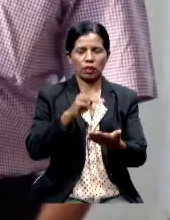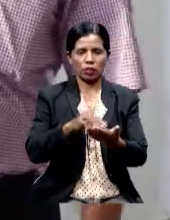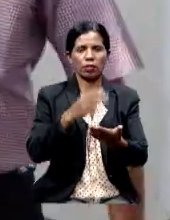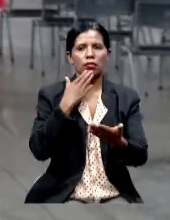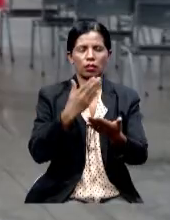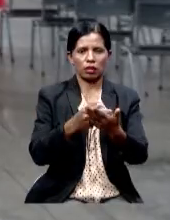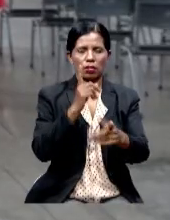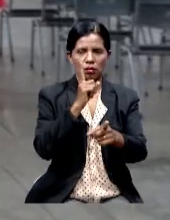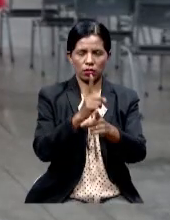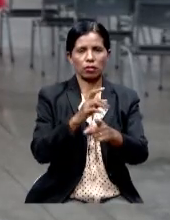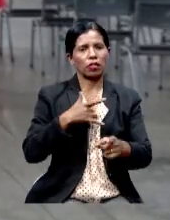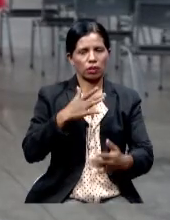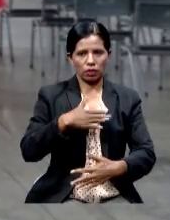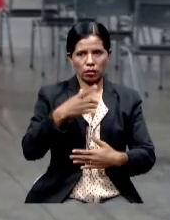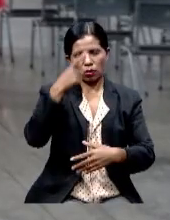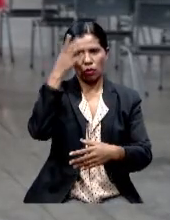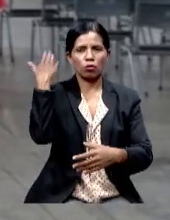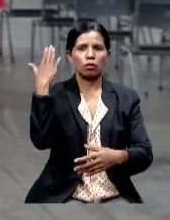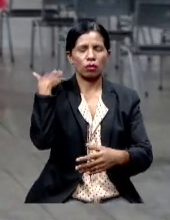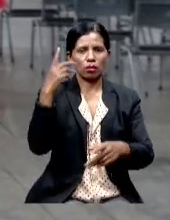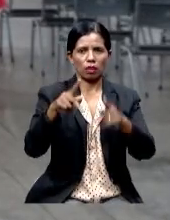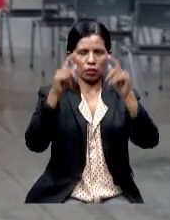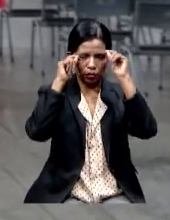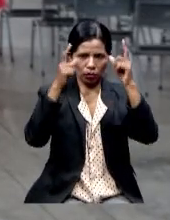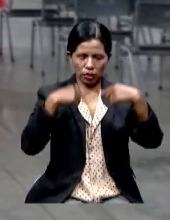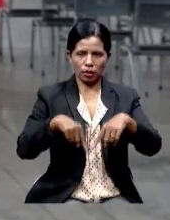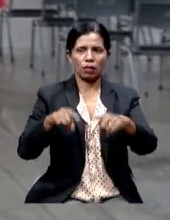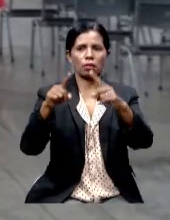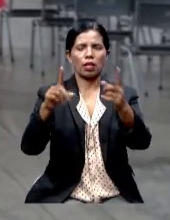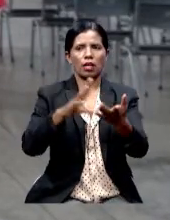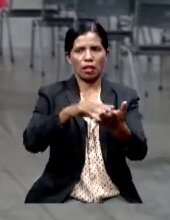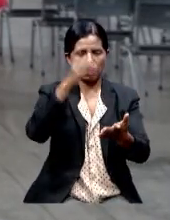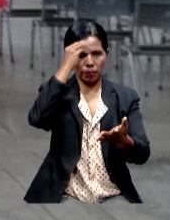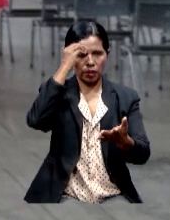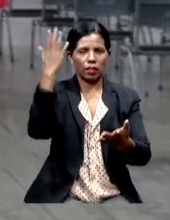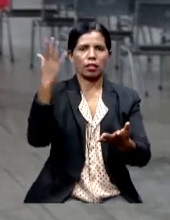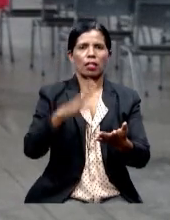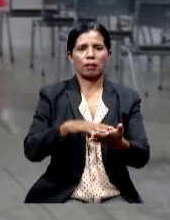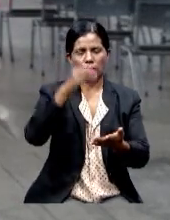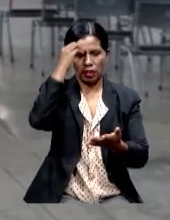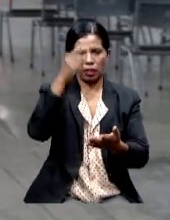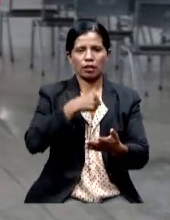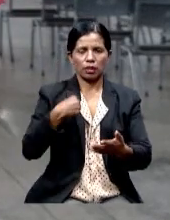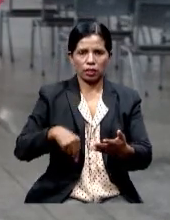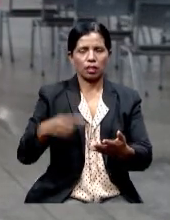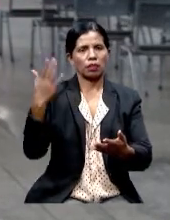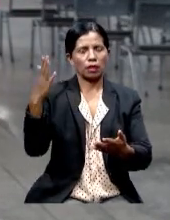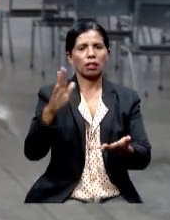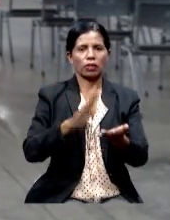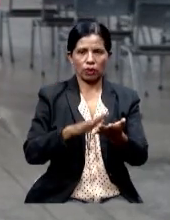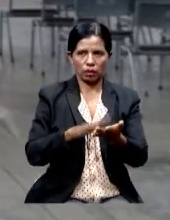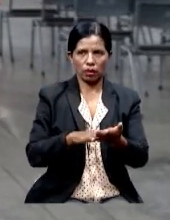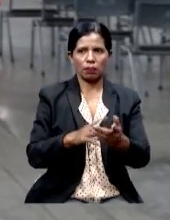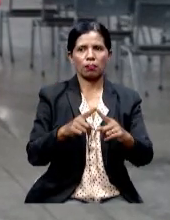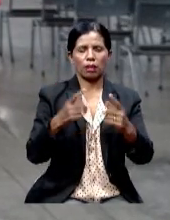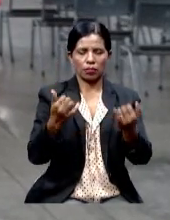teves. Tamba o lugar. Timor wan serne balit ba maktuir li kursu li an sina an bal pois mak skola ho agora hene